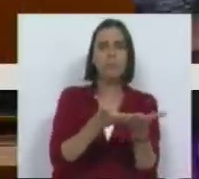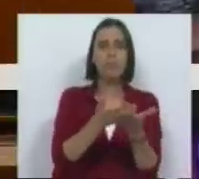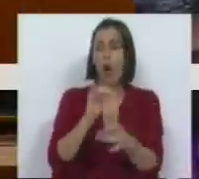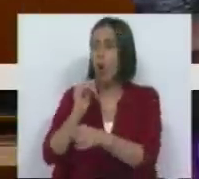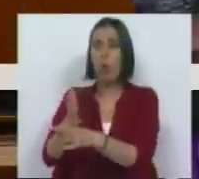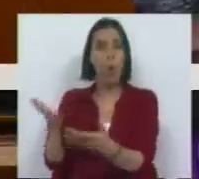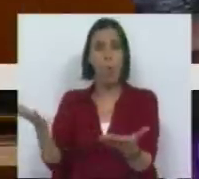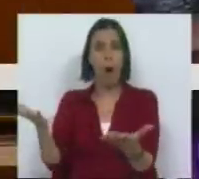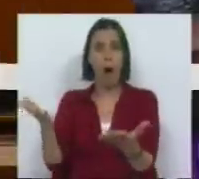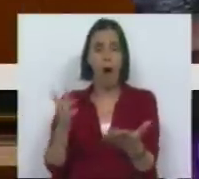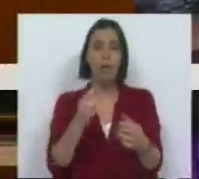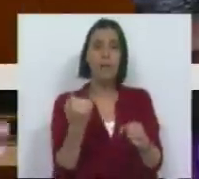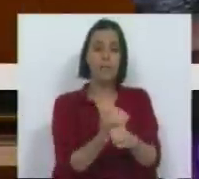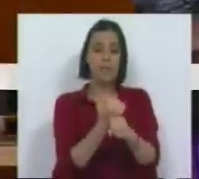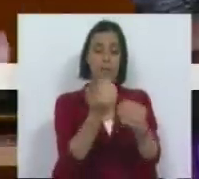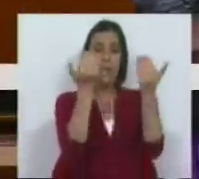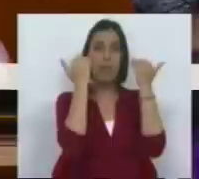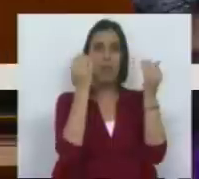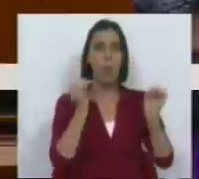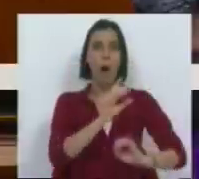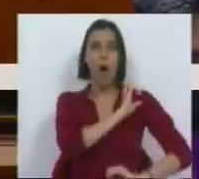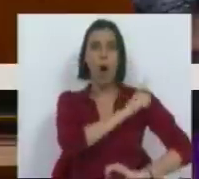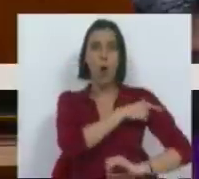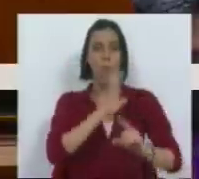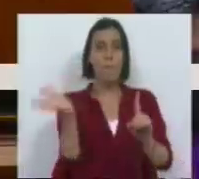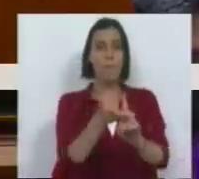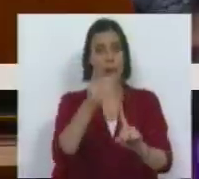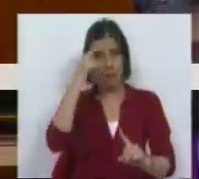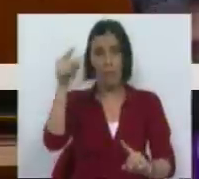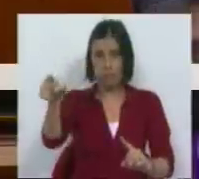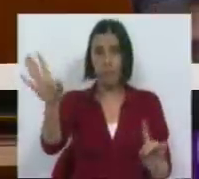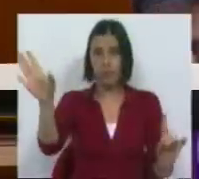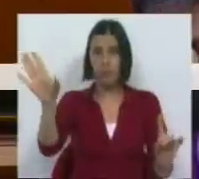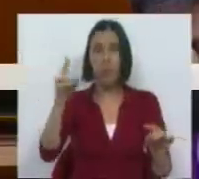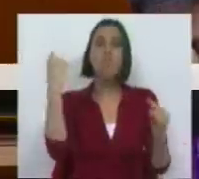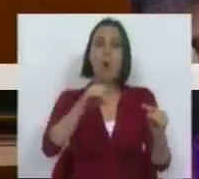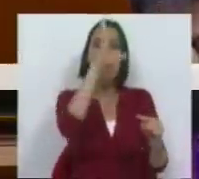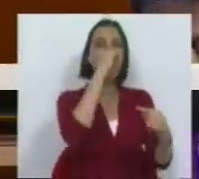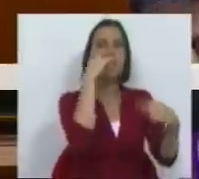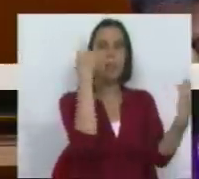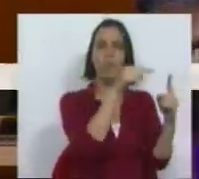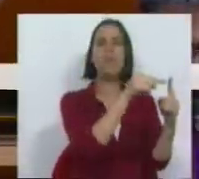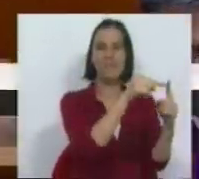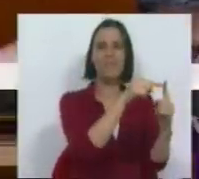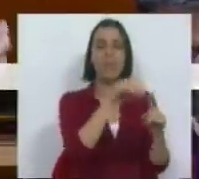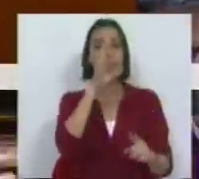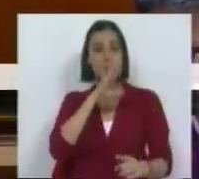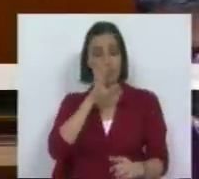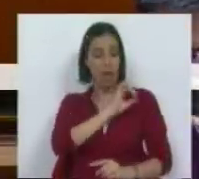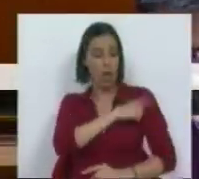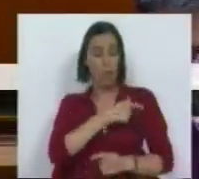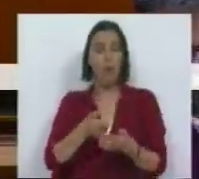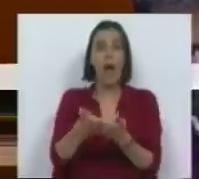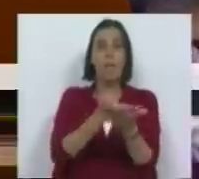há outras, os serviços de informação não têm competência penal, como o Sr. Deputado sabe. Só o Ministério Público é que tem. Se no âmbito da